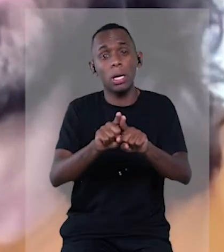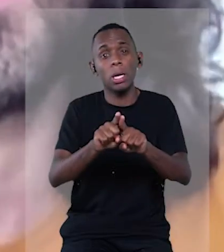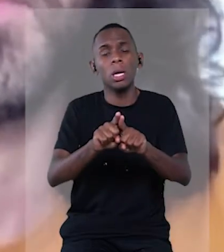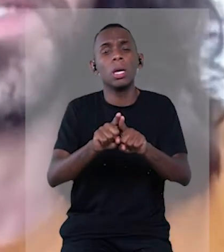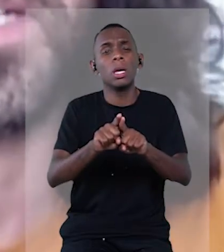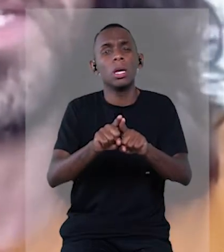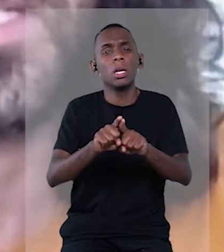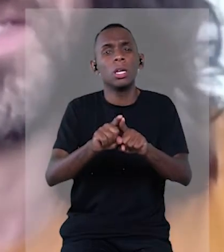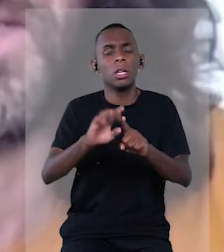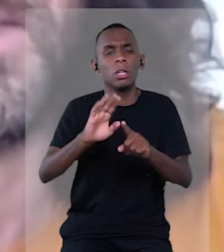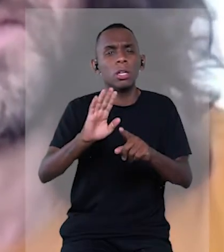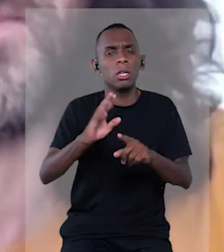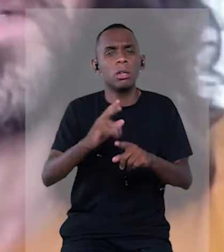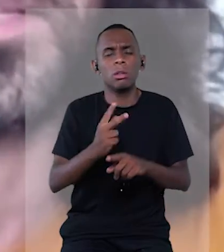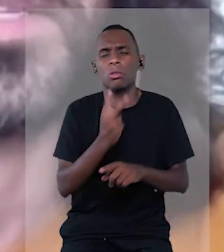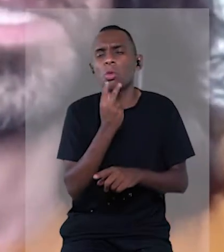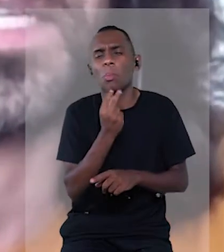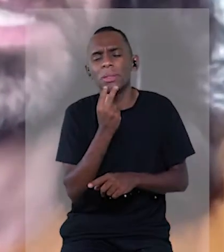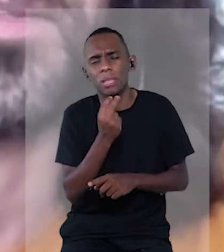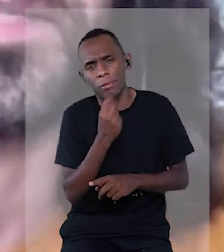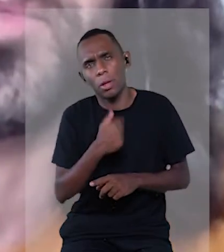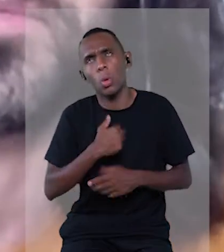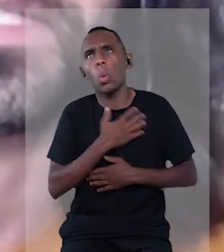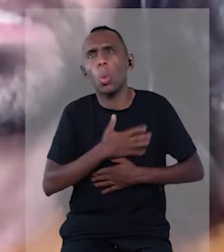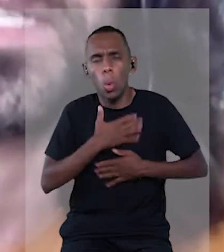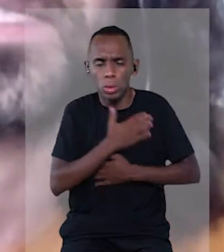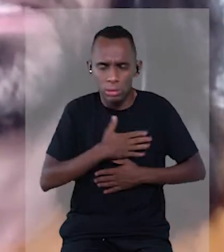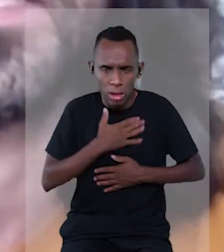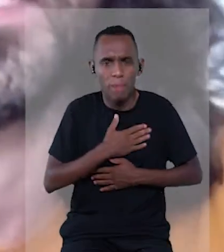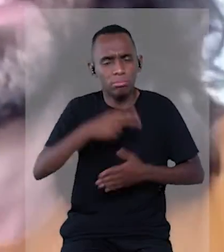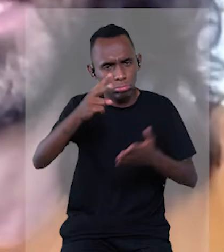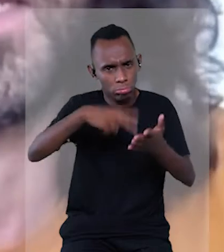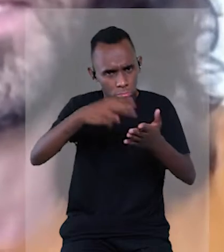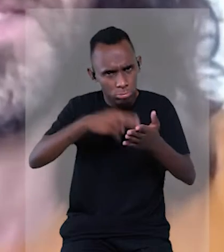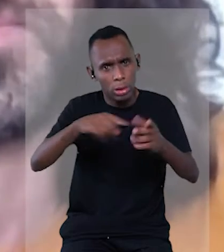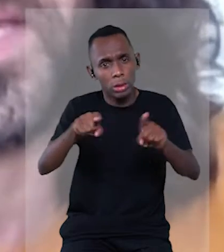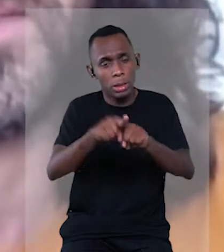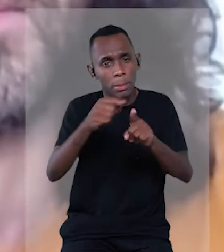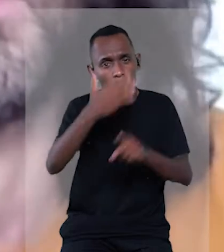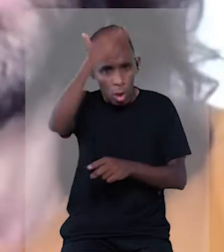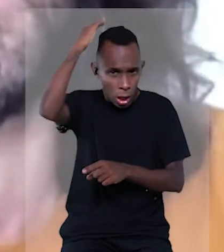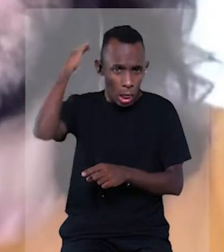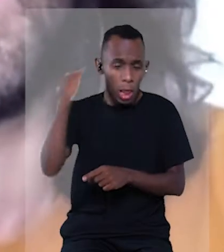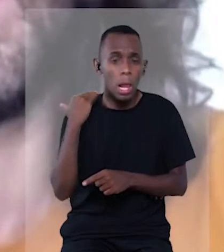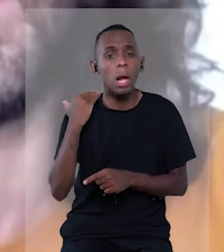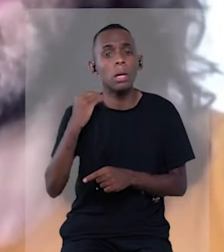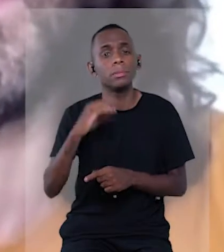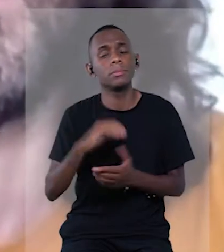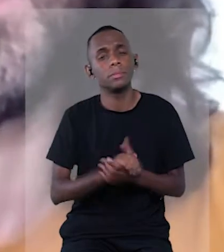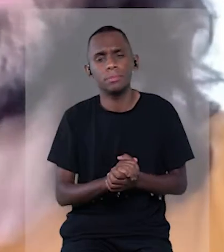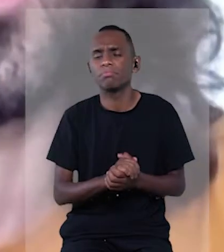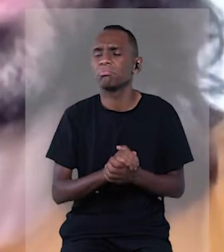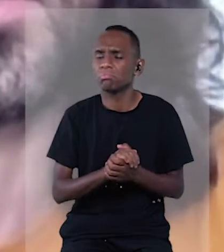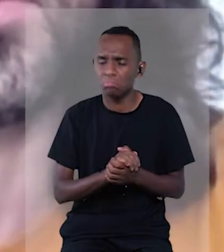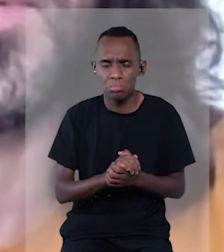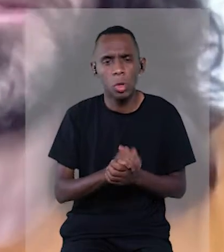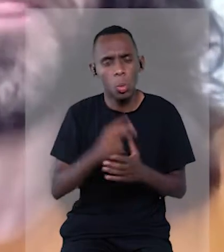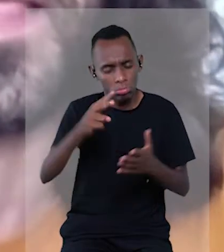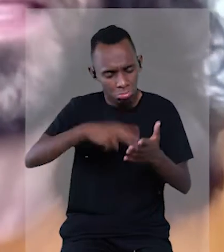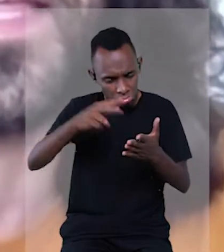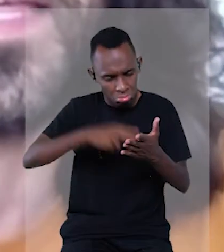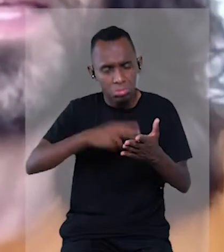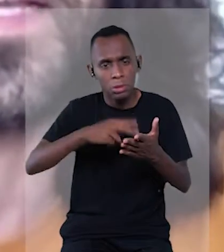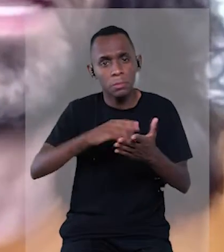Então, gostava muito de Machado de Assis. Quando era adolescente, eu li muito Machado de Assis. Clarice Lispector, eu lia